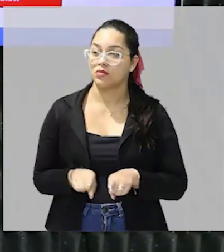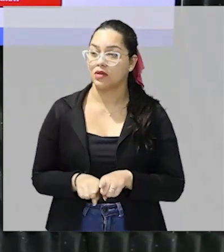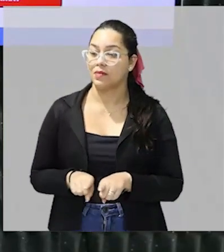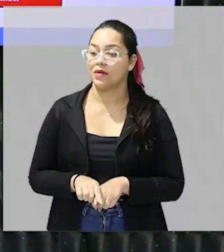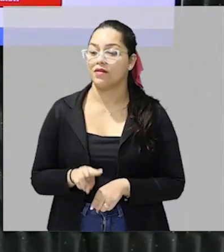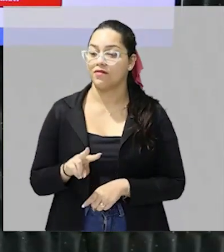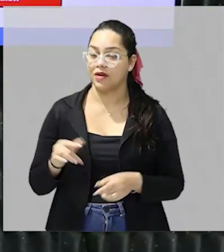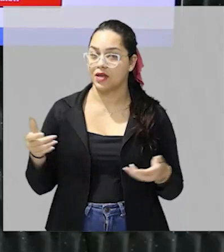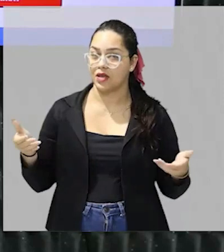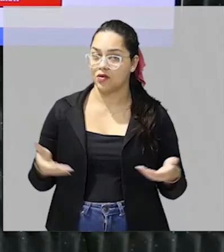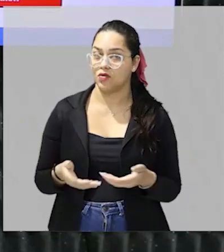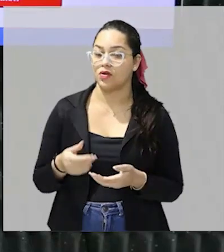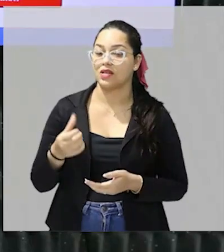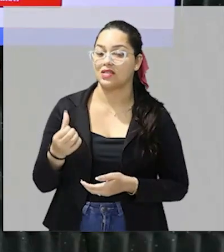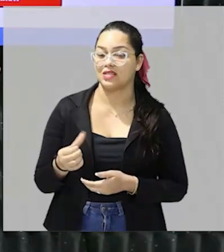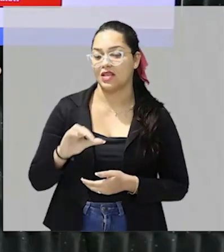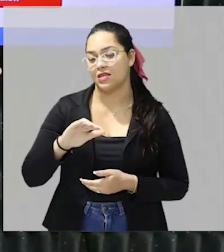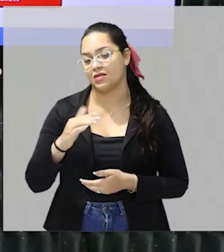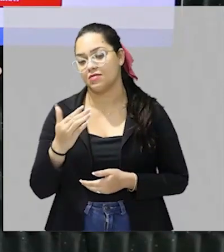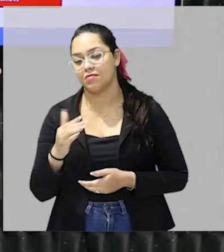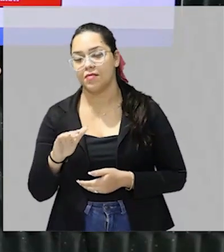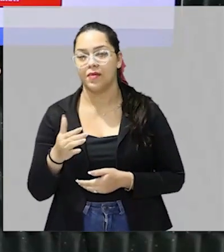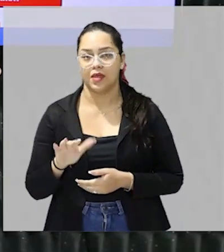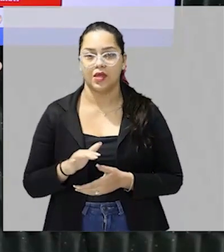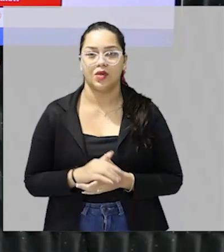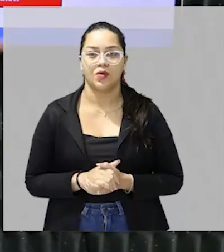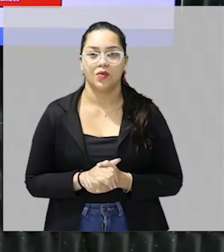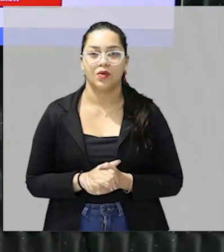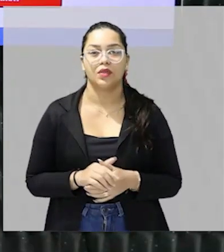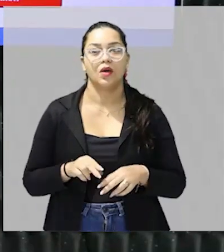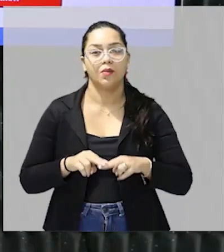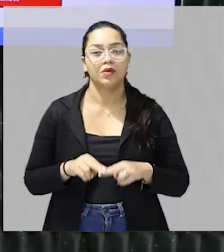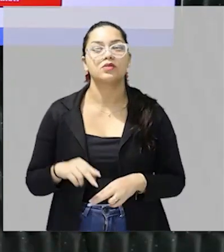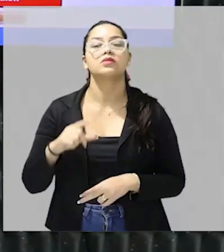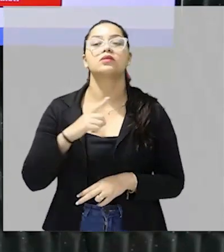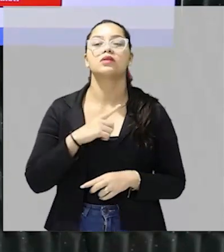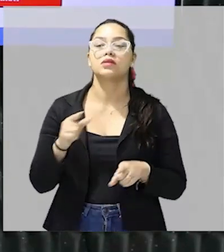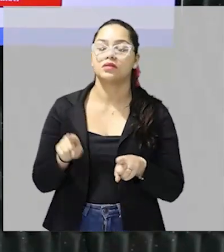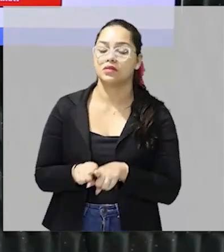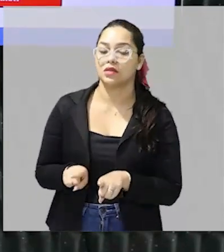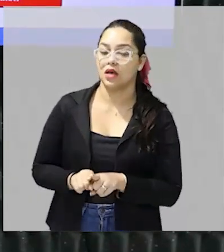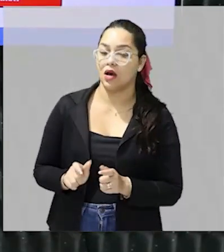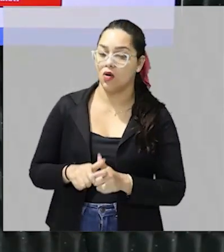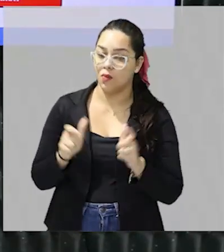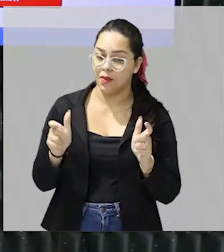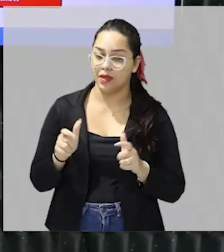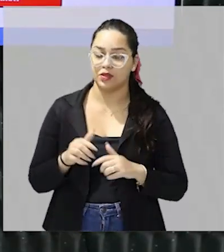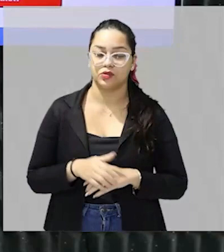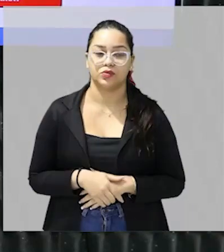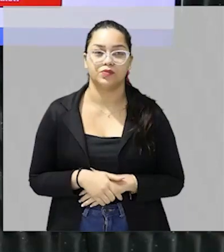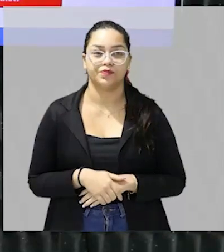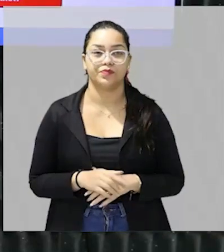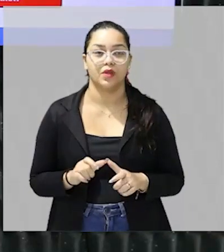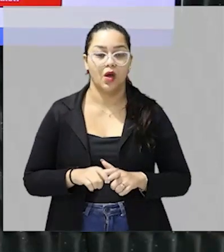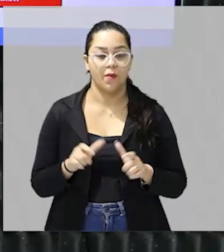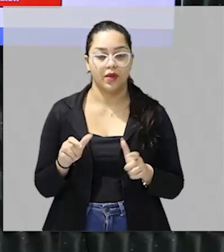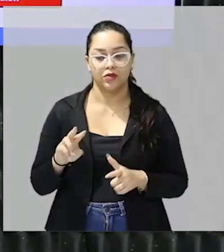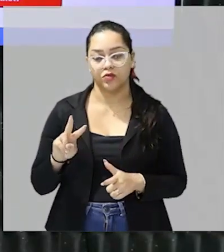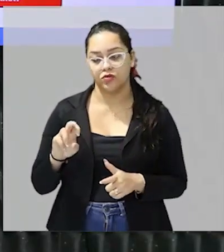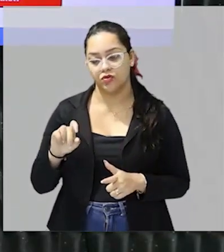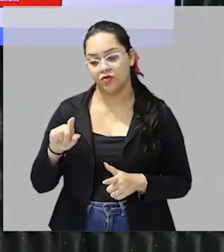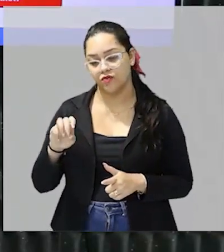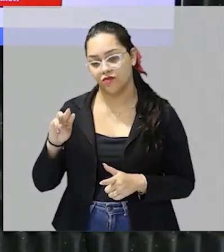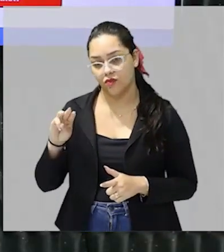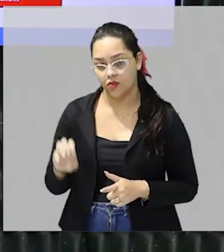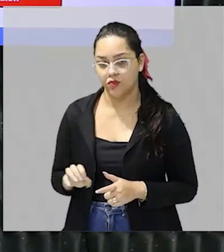ele vai correr uns 6,5 mais ou menos. Então teve o aumento da distância, aumento da duração, aumento de